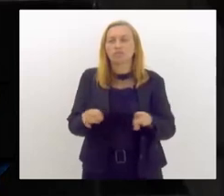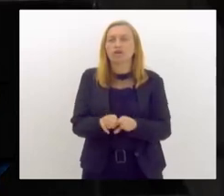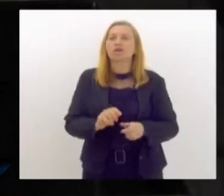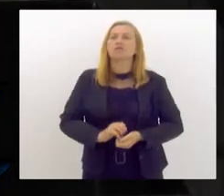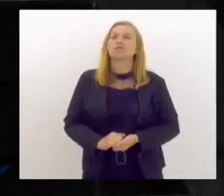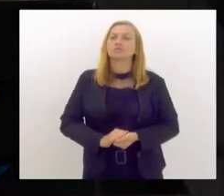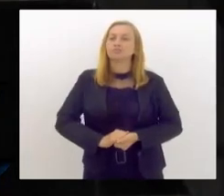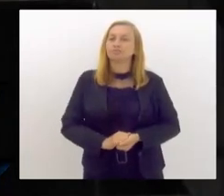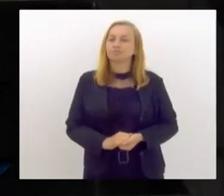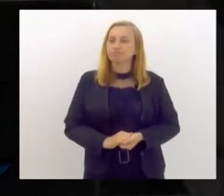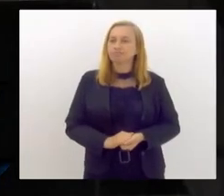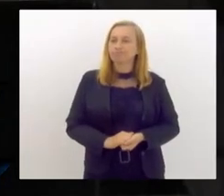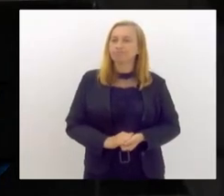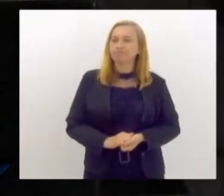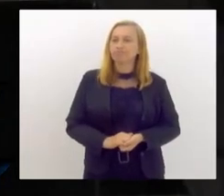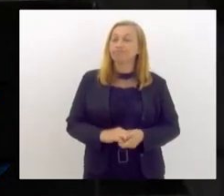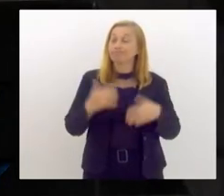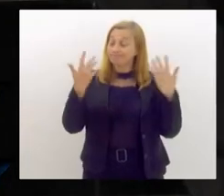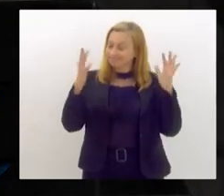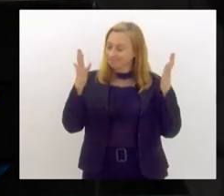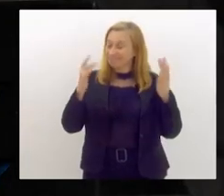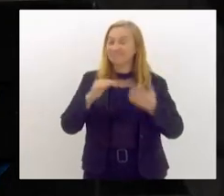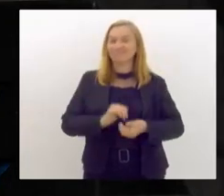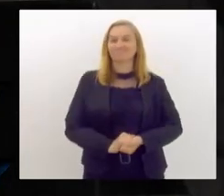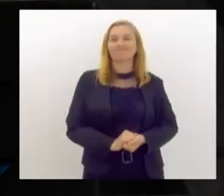de celebração.